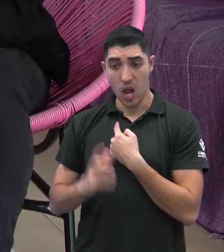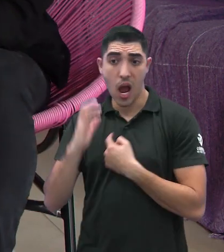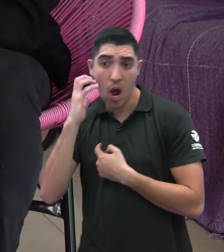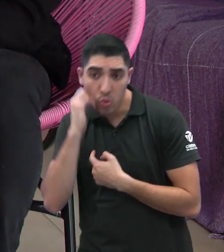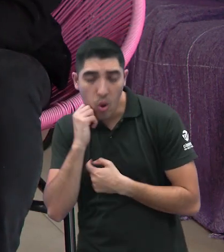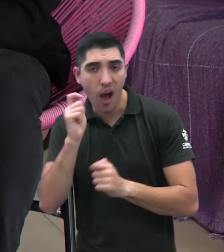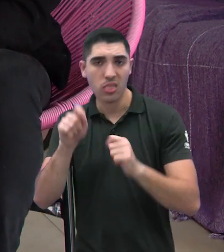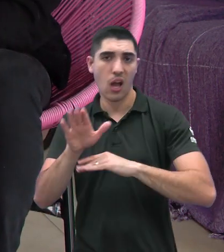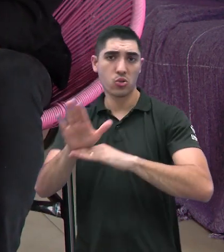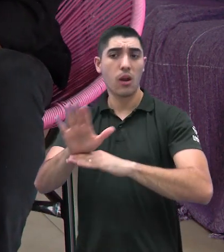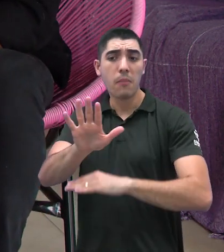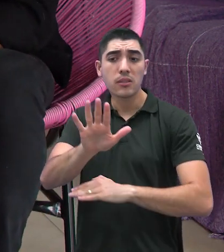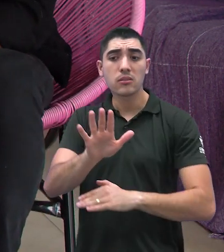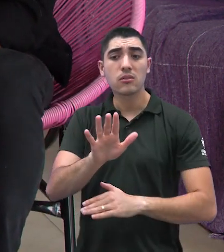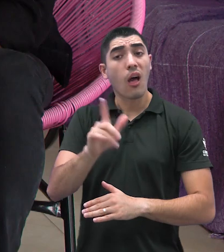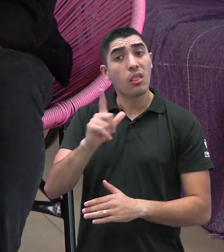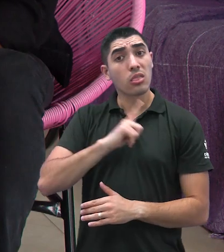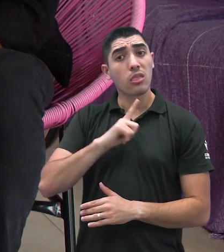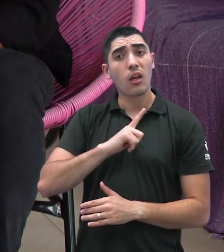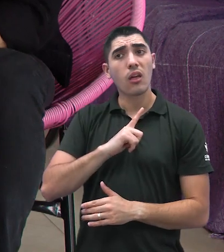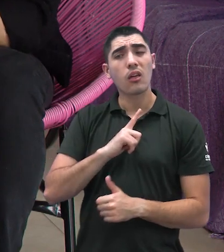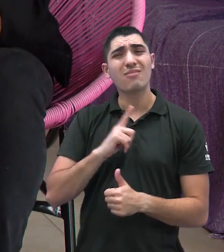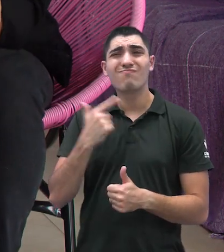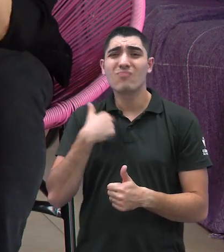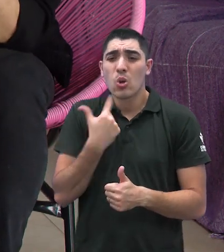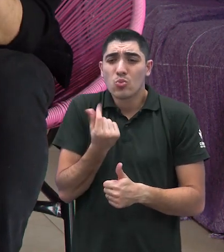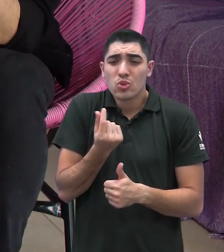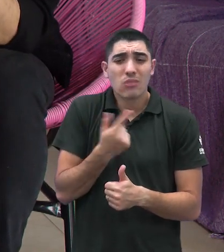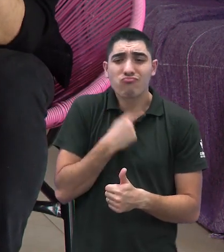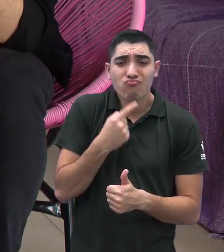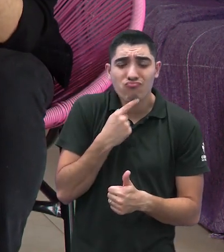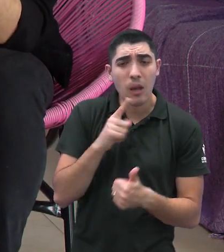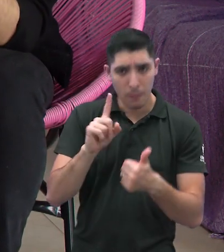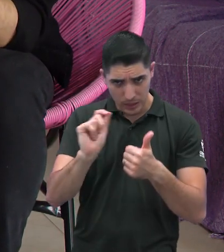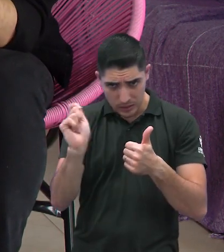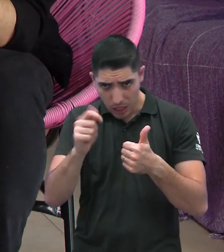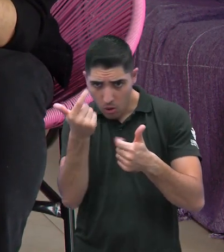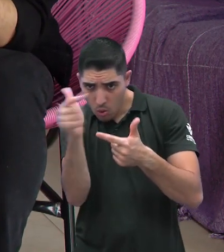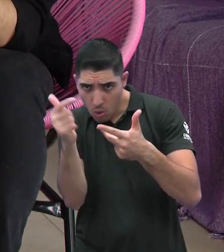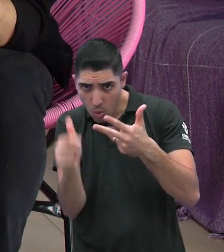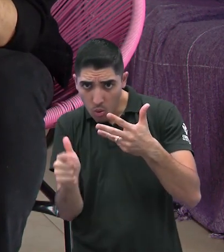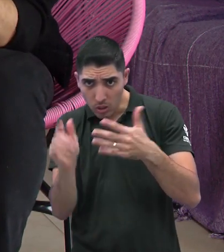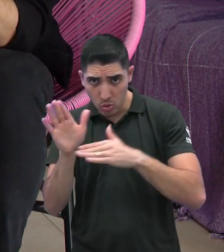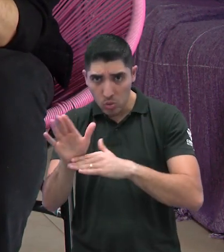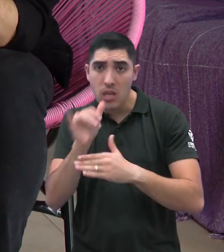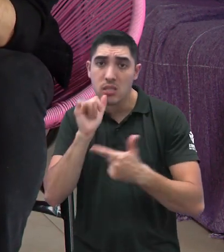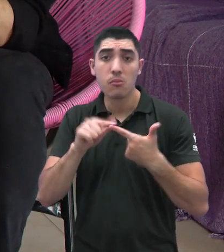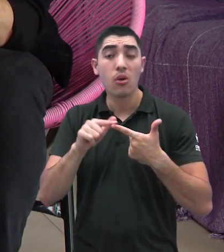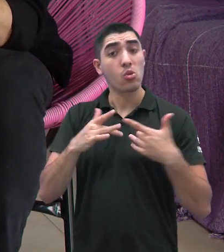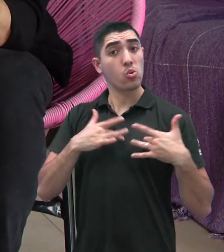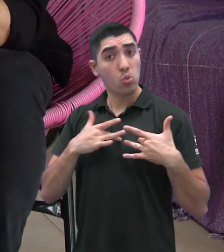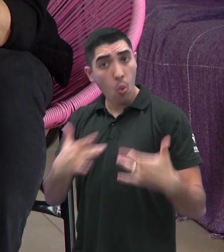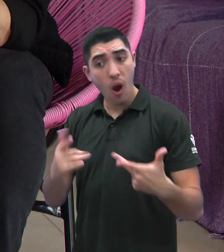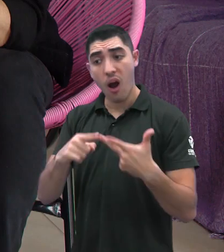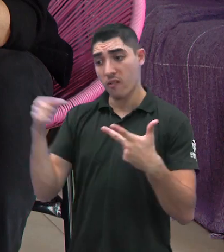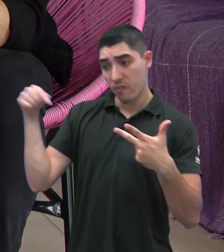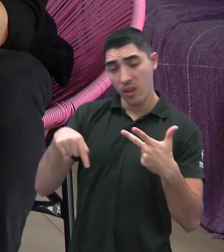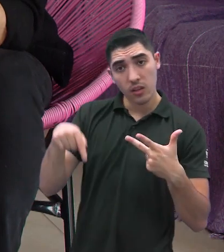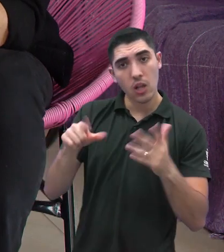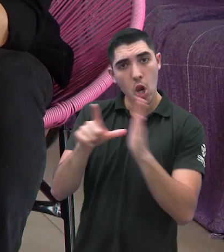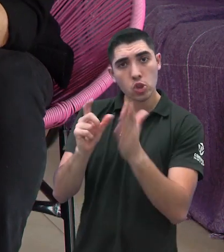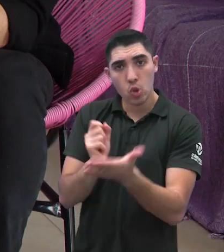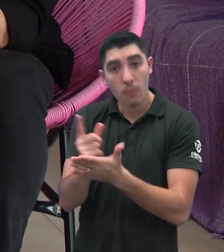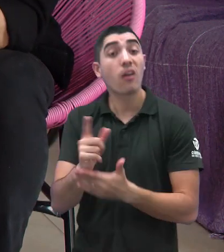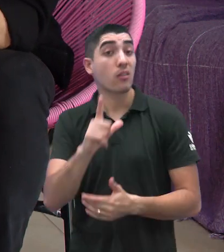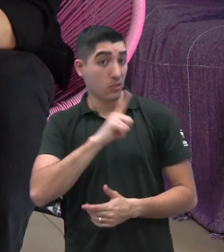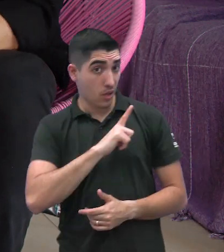a se adotar. Não. E aí pensa, mas eu não consigo, por N motivos. Pode ajudar também com doações, com compra no Bazar, voluntariado.